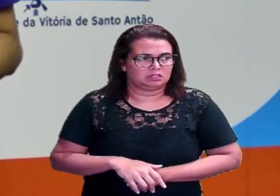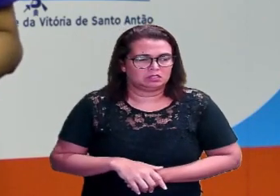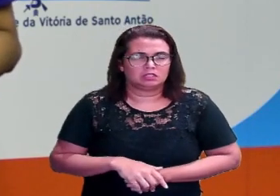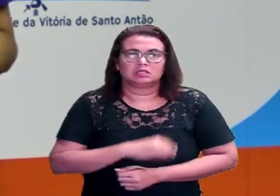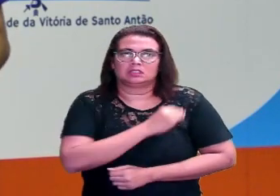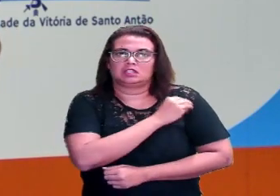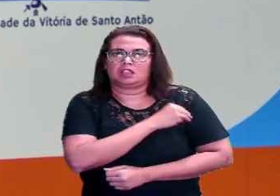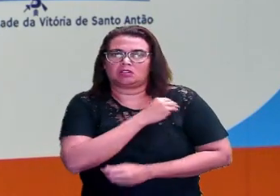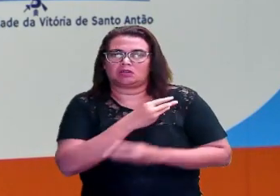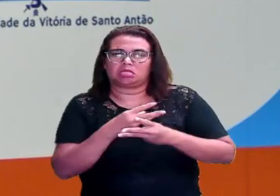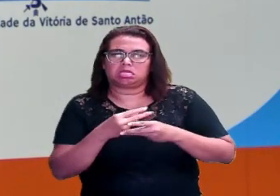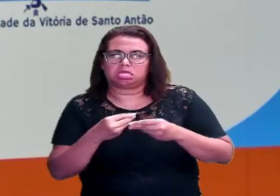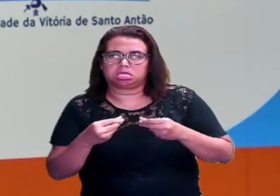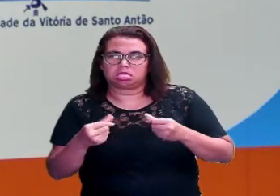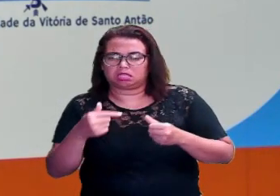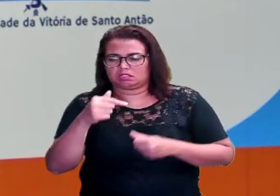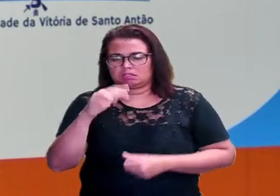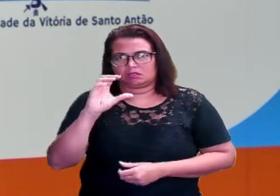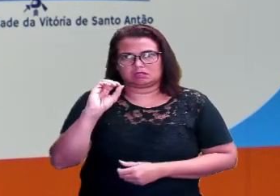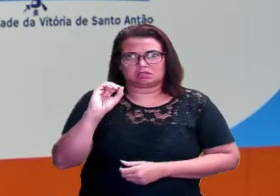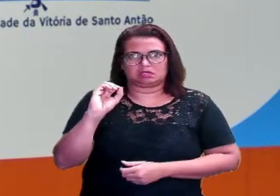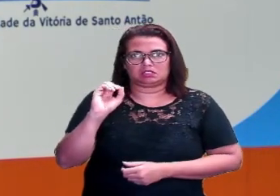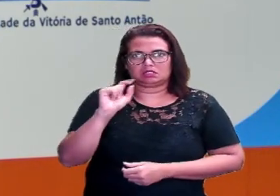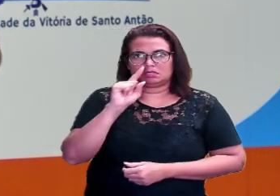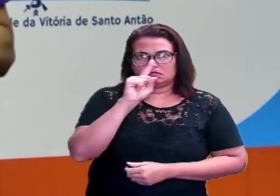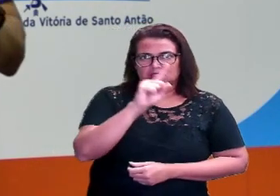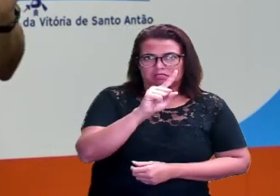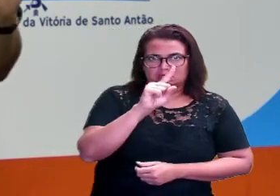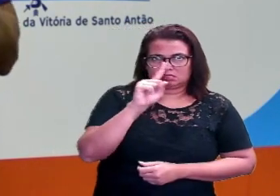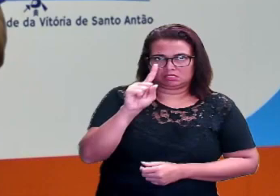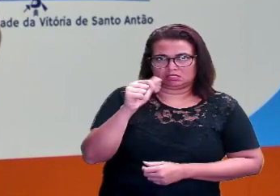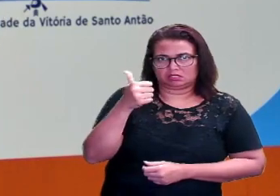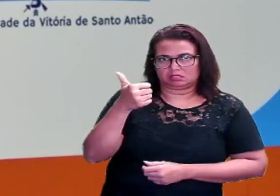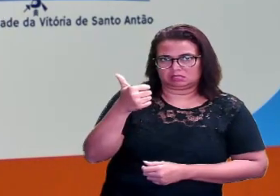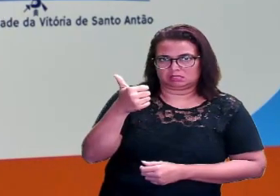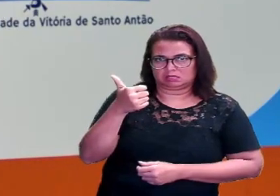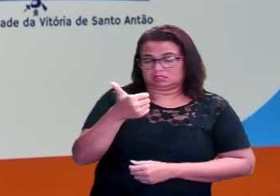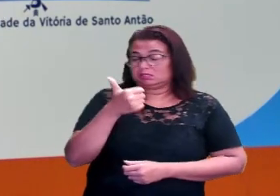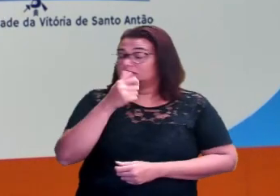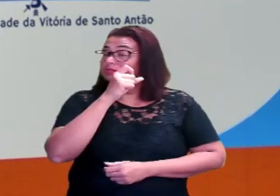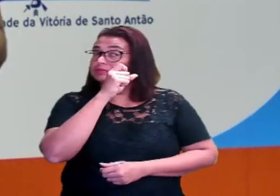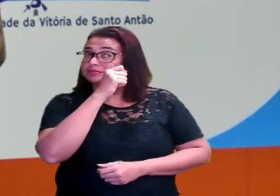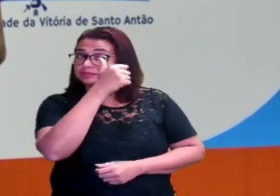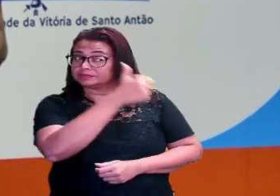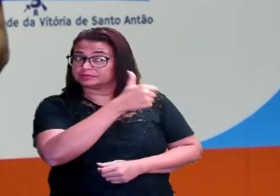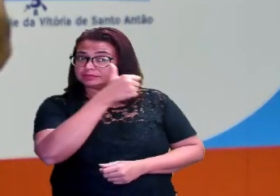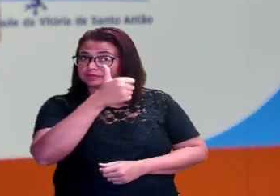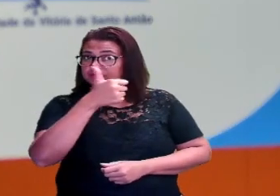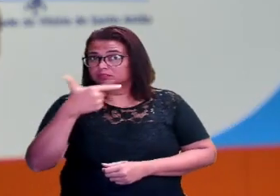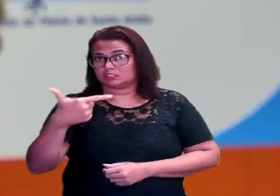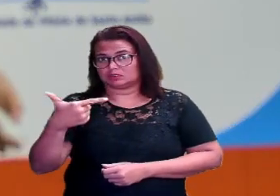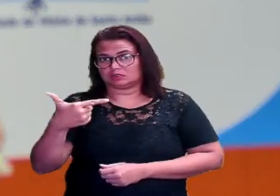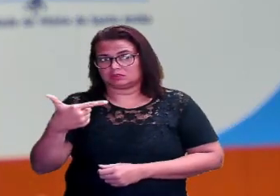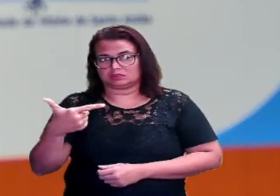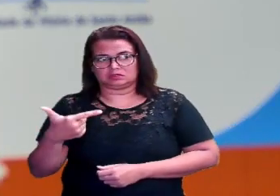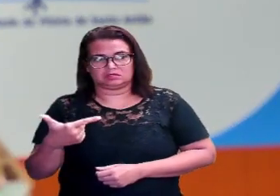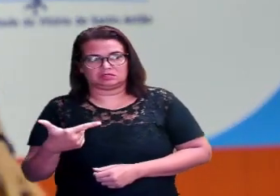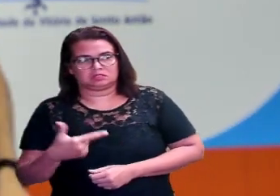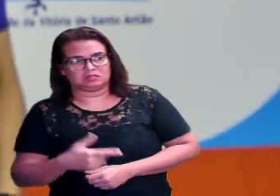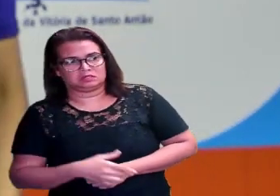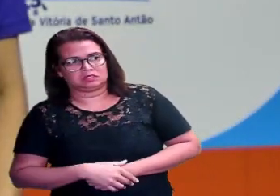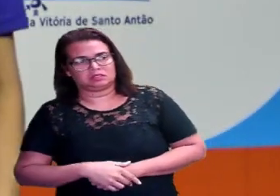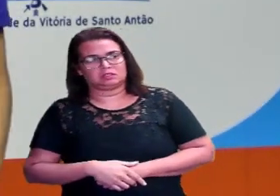álcool, 70, 112 gramas. Ok? Então, a gente percebe que este é mais pesado do que